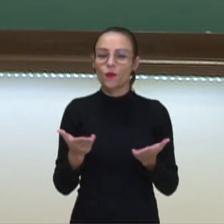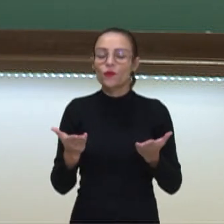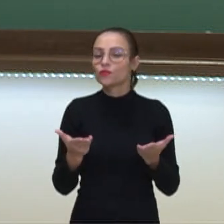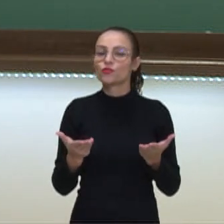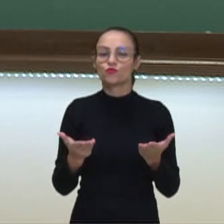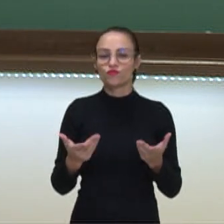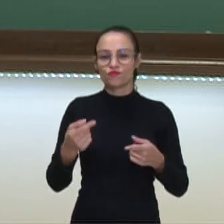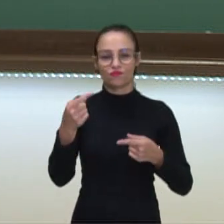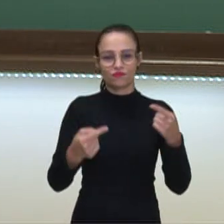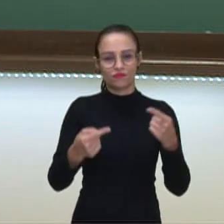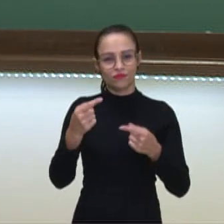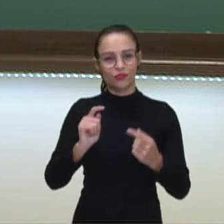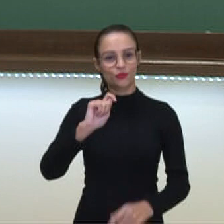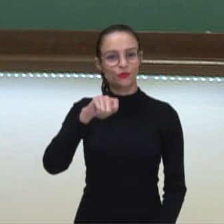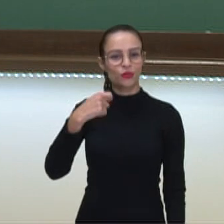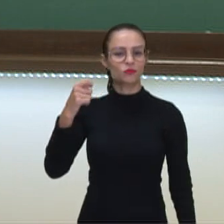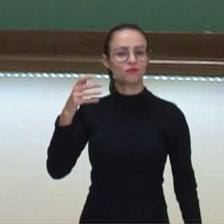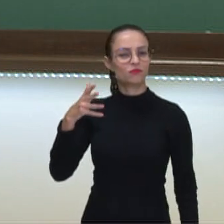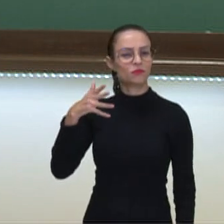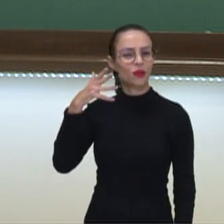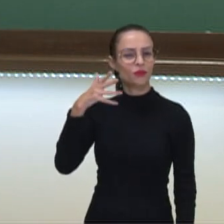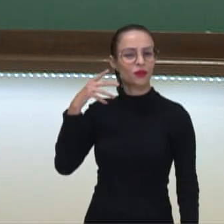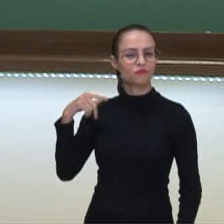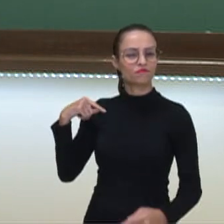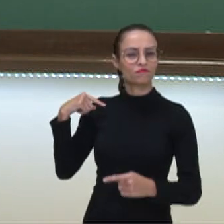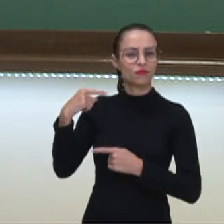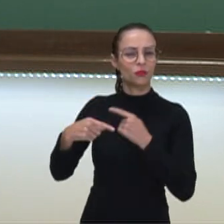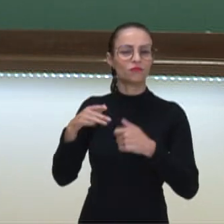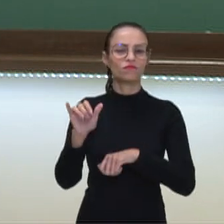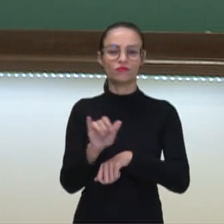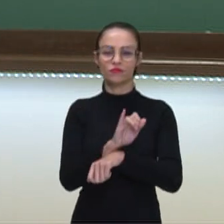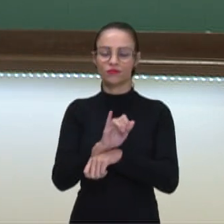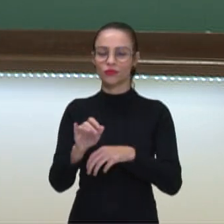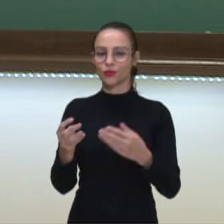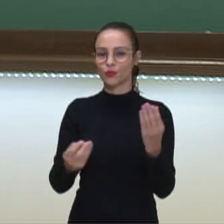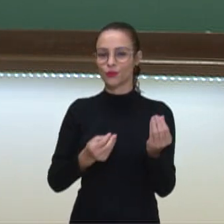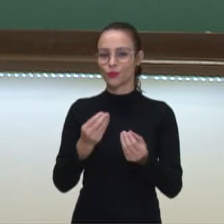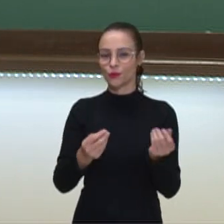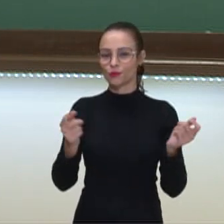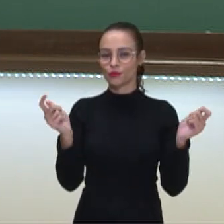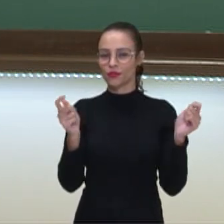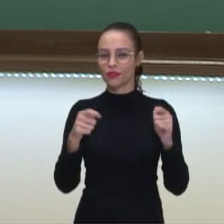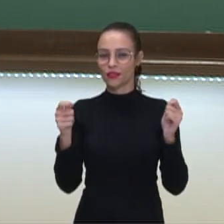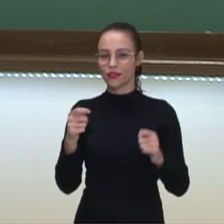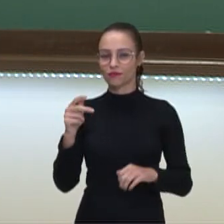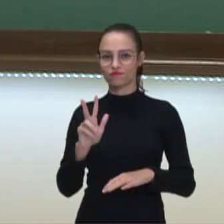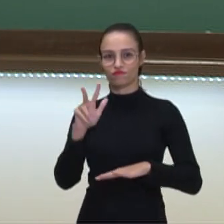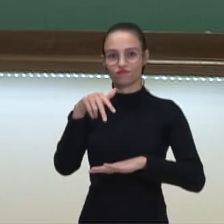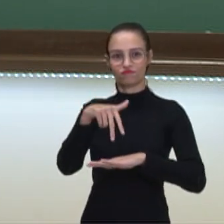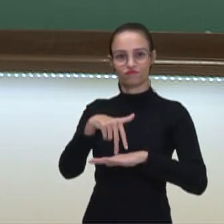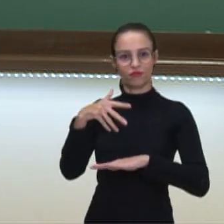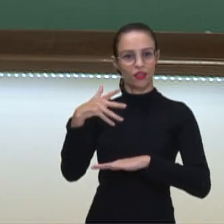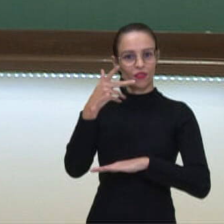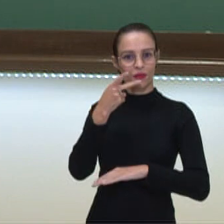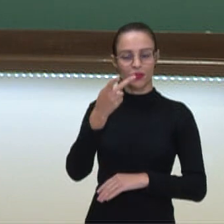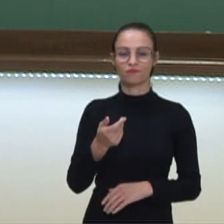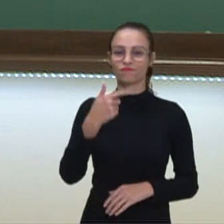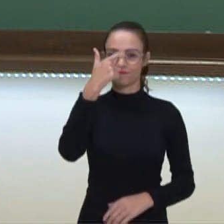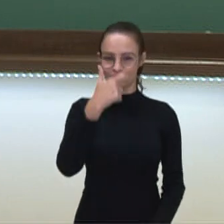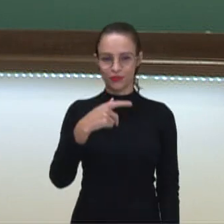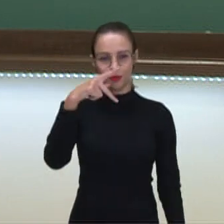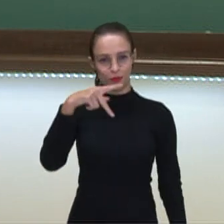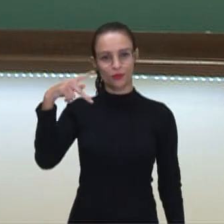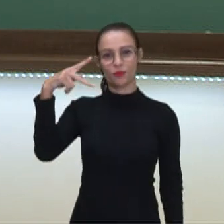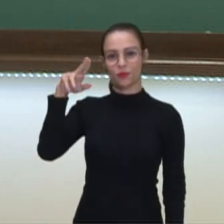discutir sobre oratória e retórica, estratégias para que a gente possa falar bem em público. Eu, professor Paulo Brito,